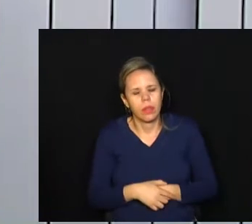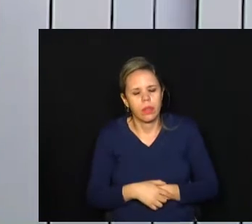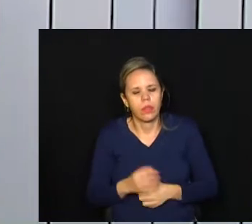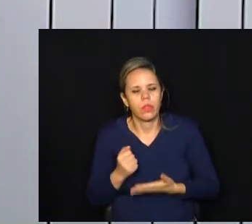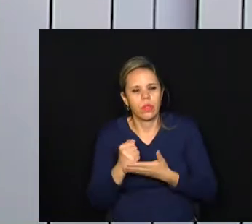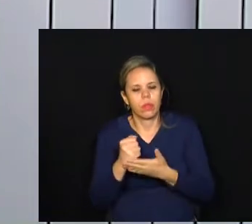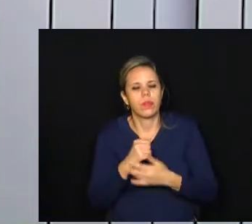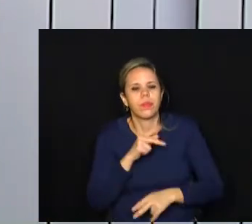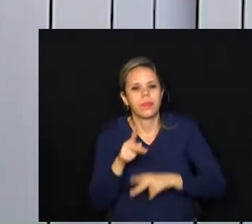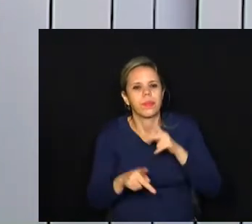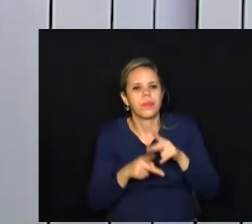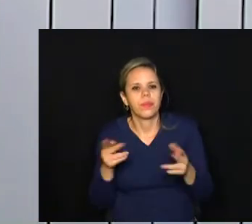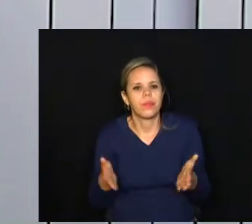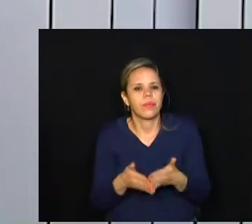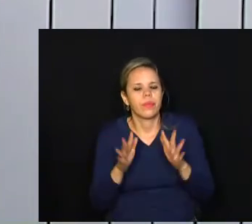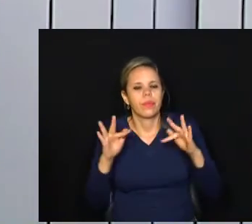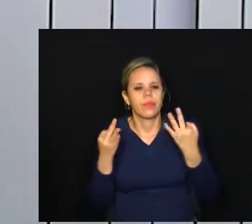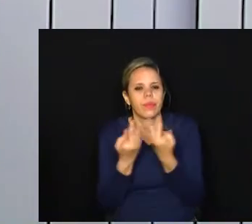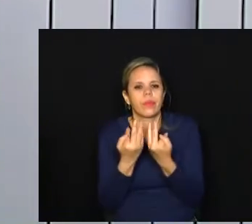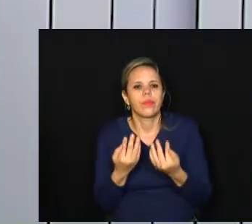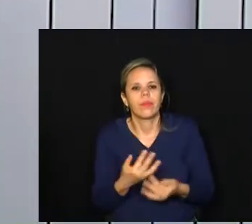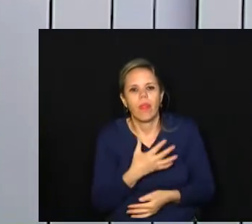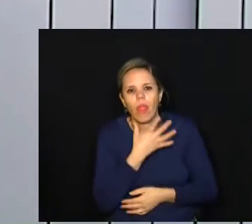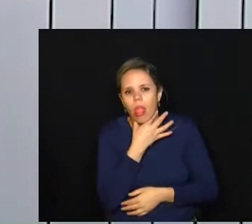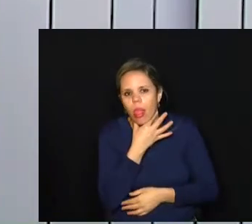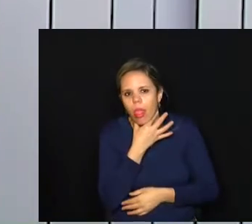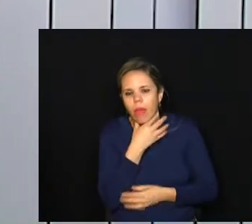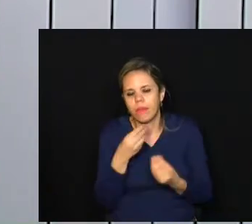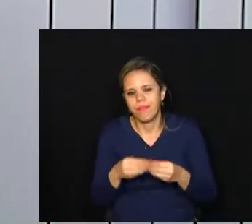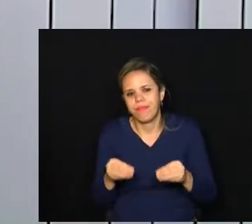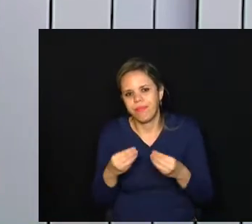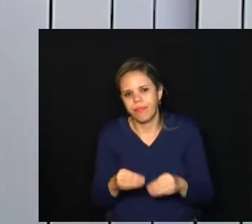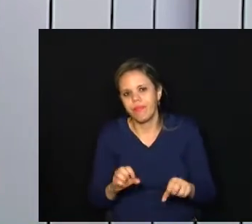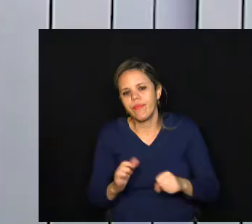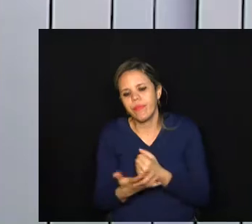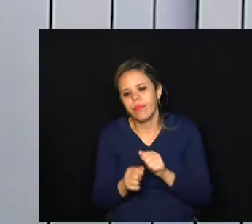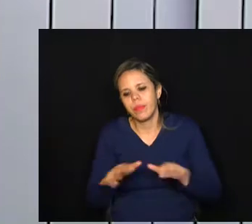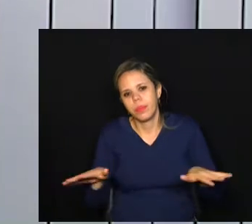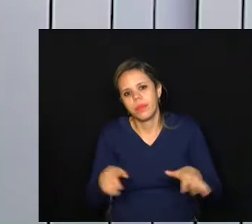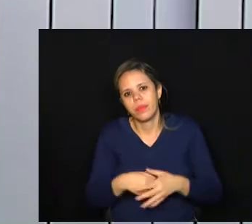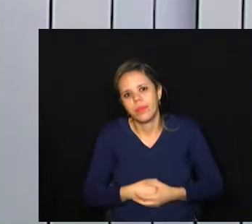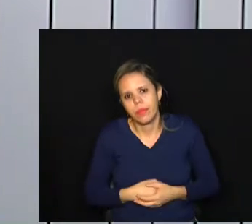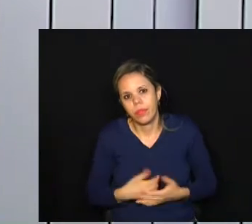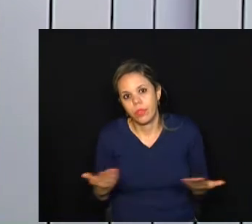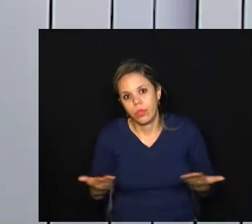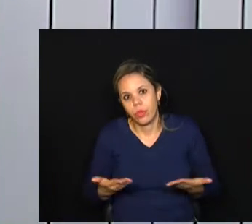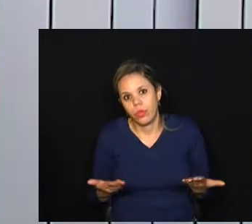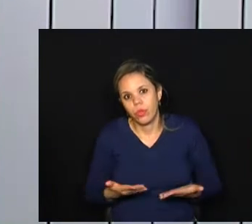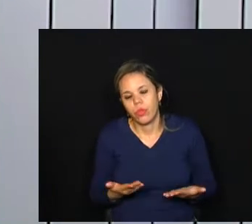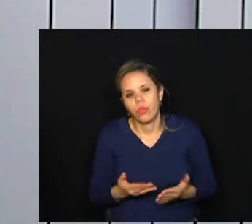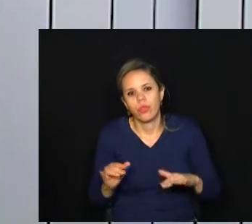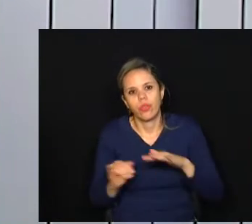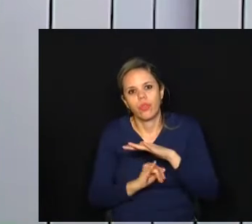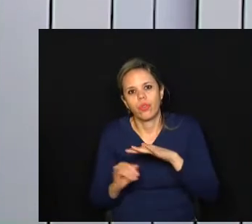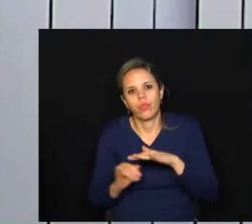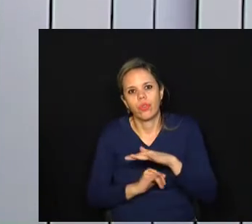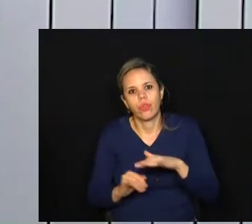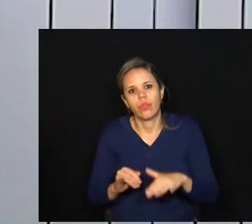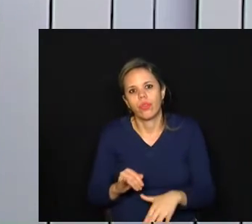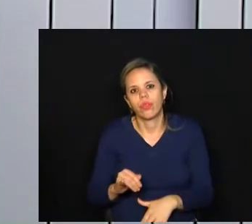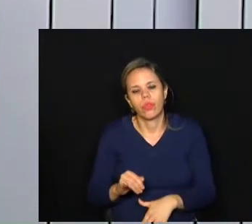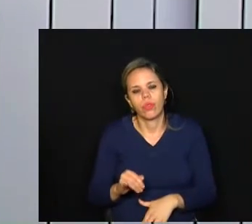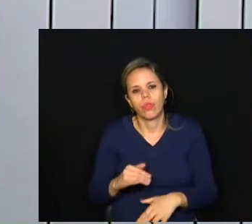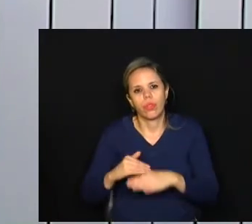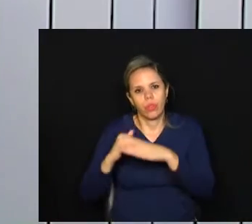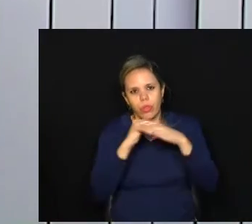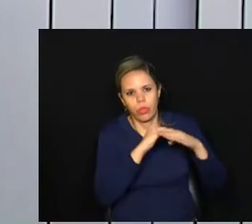ajudando pessoas, famílias que foram afetadas na pandemia. Hoje vamos na ONG Núcleo